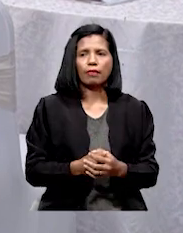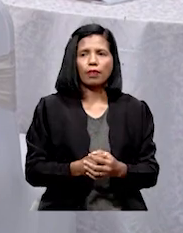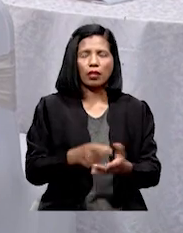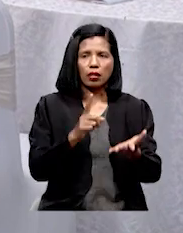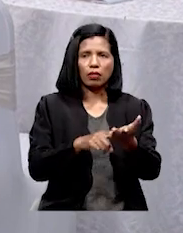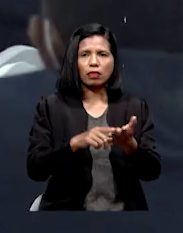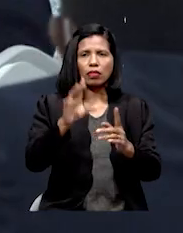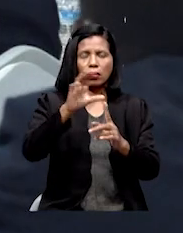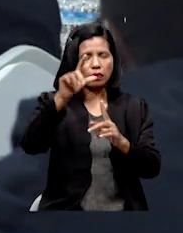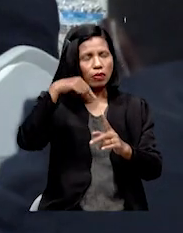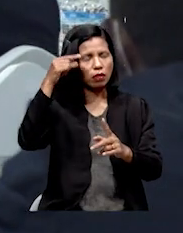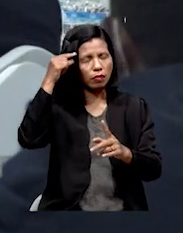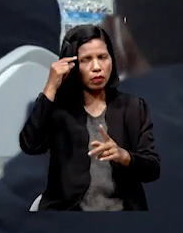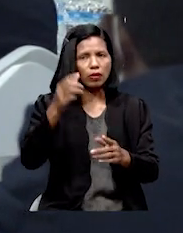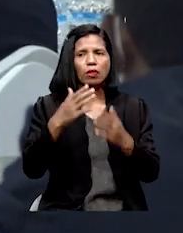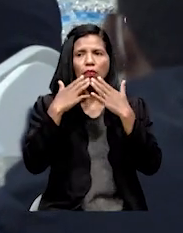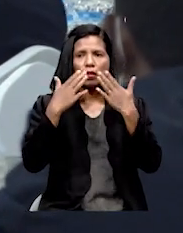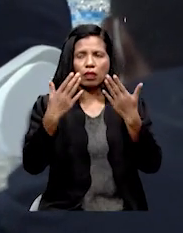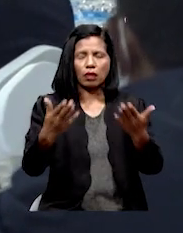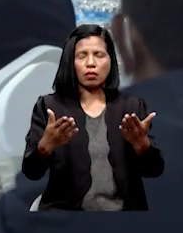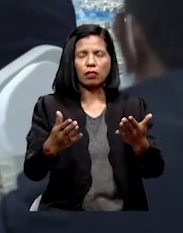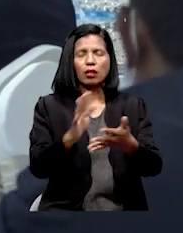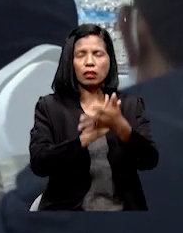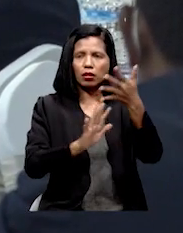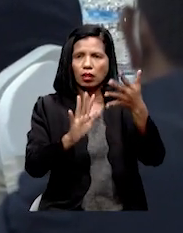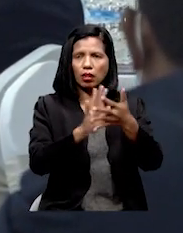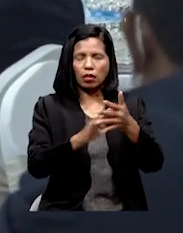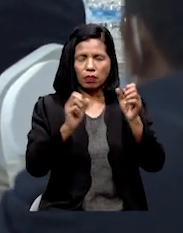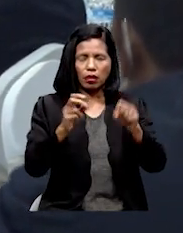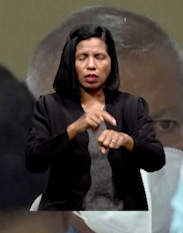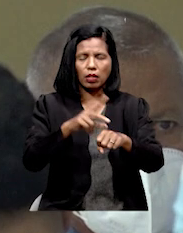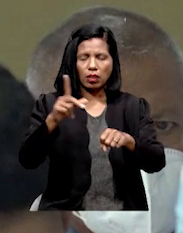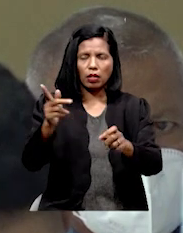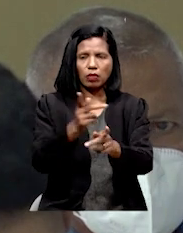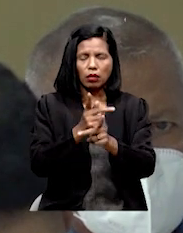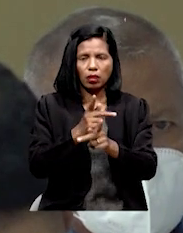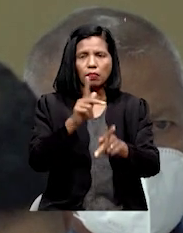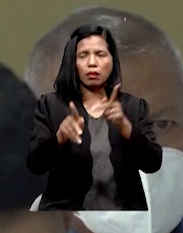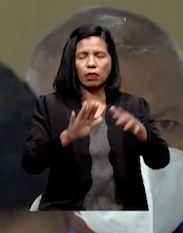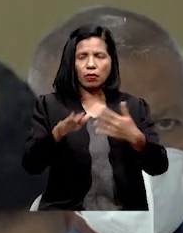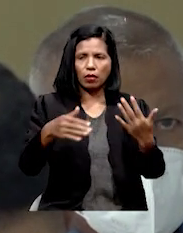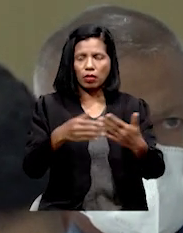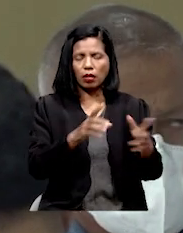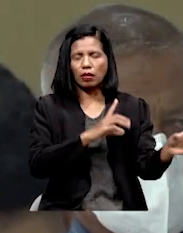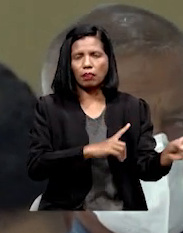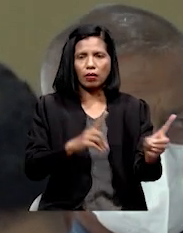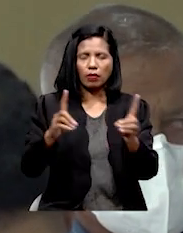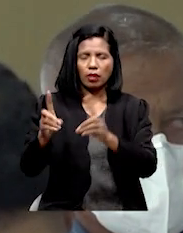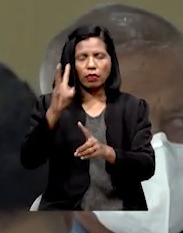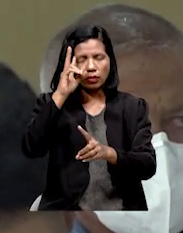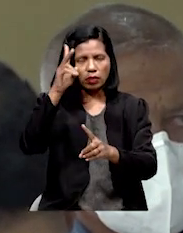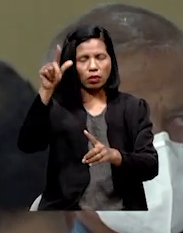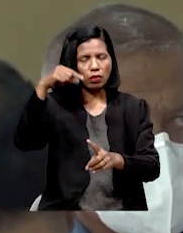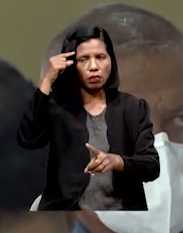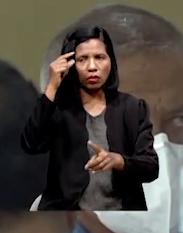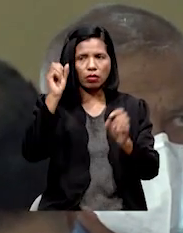discurso, o chefe do governo elogia no agradece para o lançamento da Estratégia Nacional para a Proteção Social, né? Também implementa a visão governian,